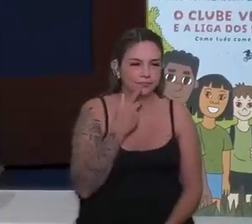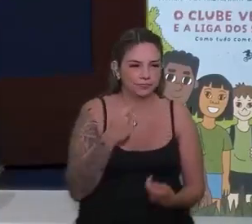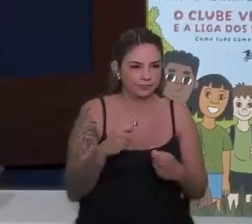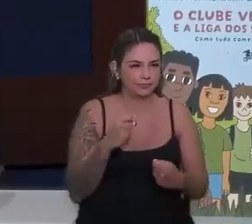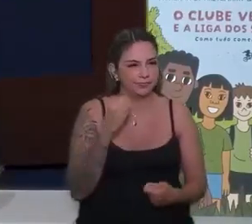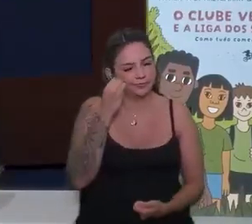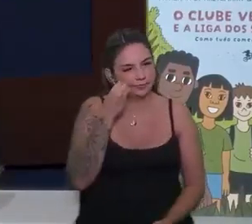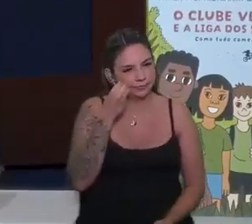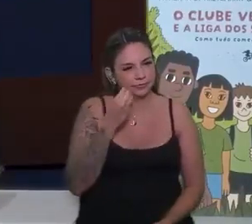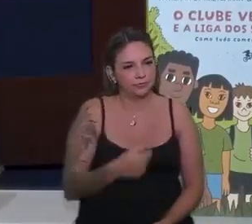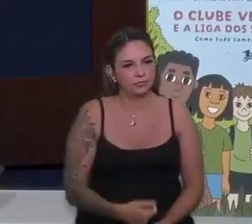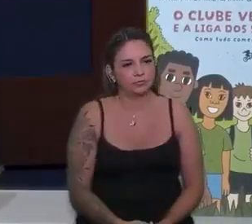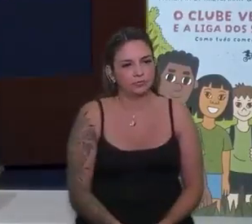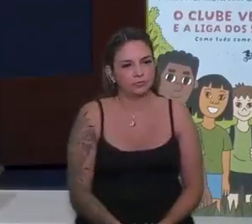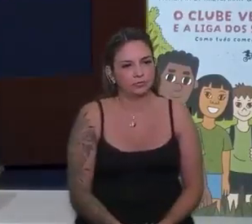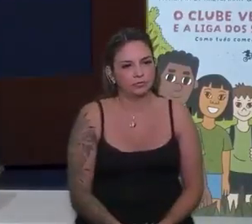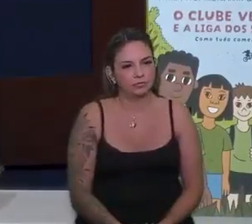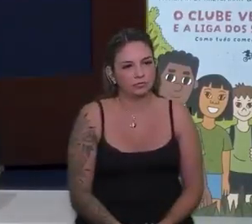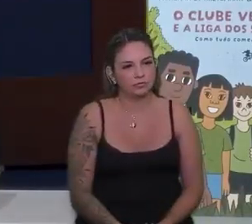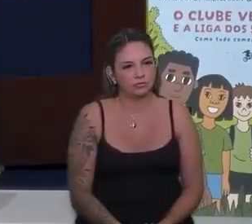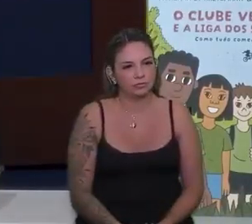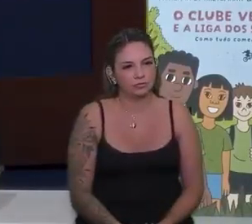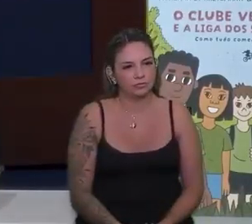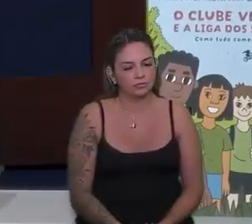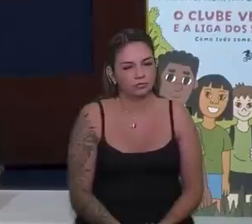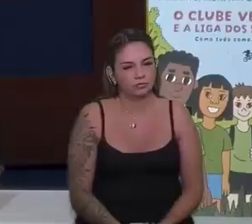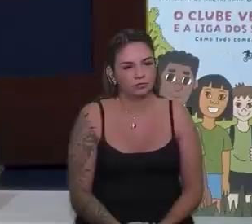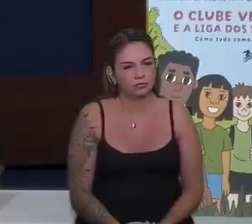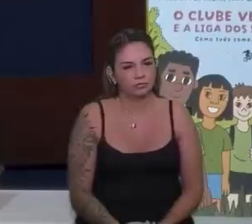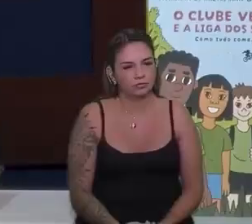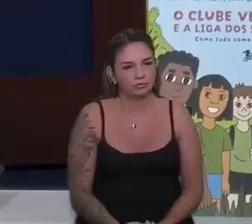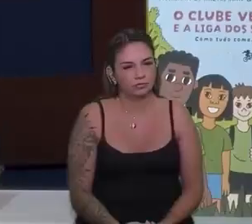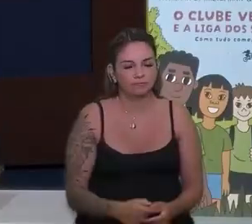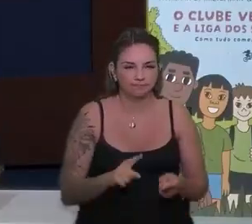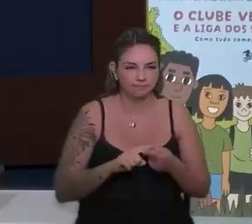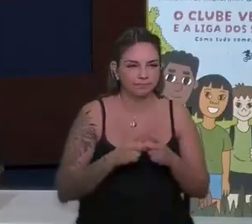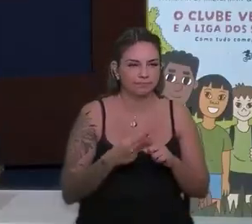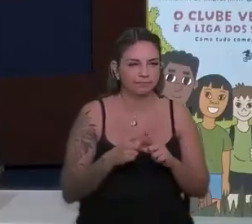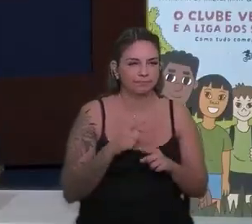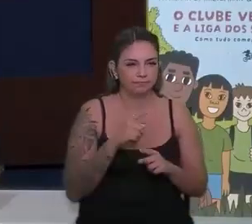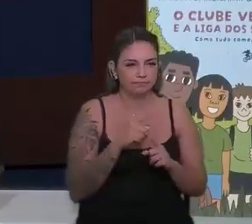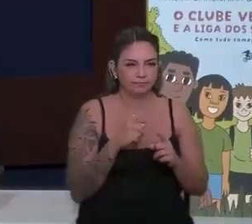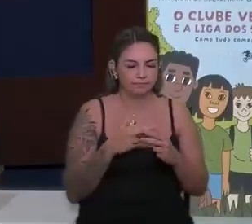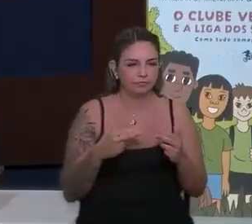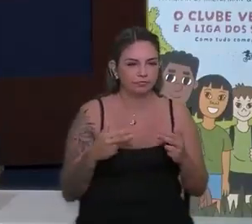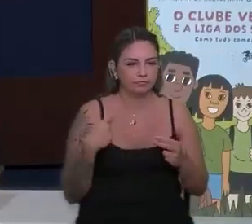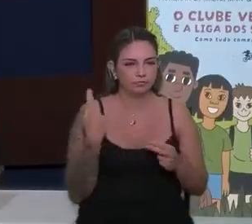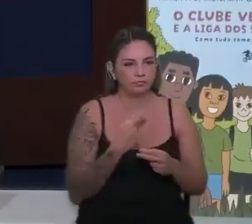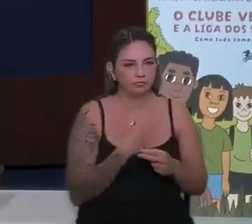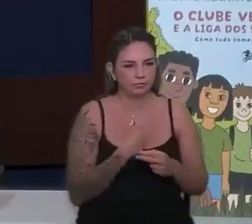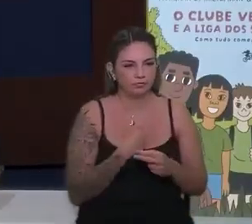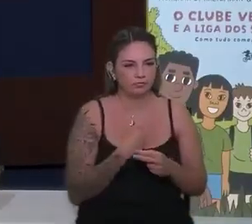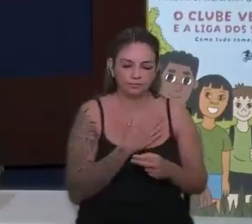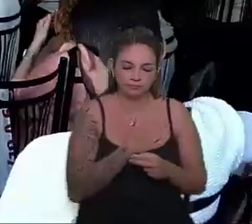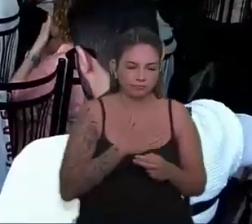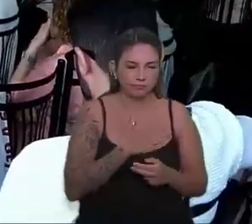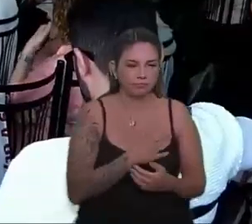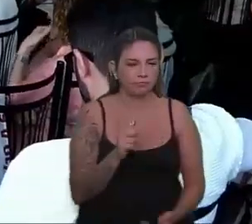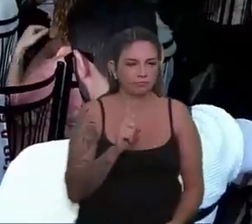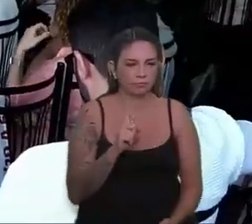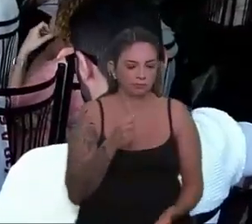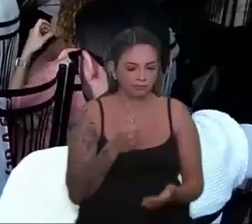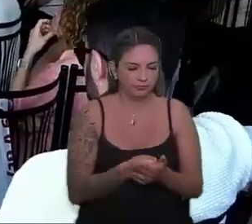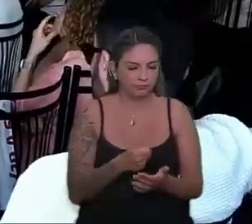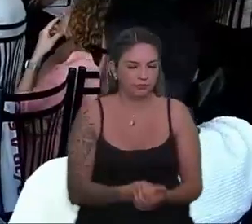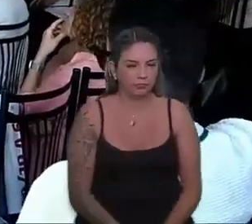precisam experimentar, né? É essa relação com esse objeto de prazer, e não